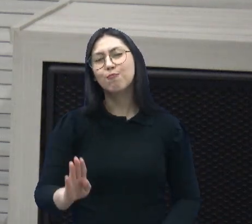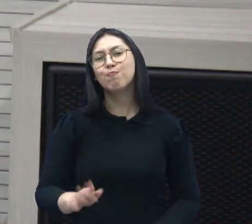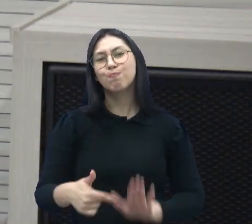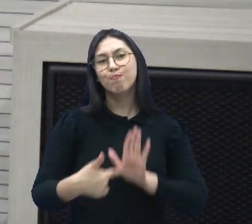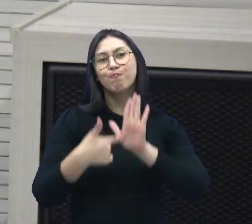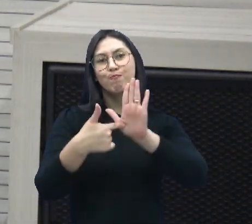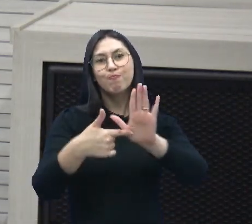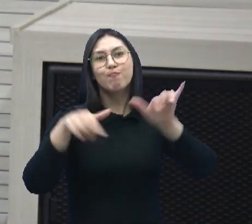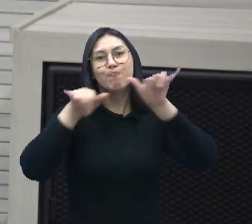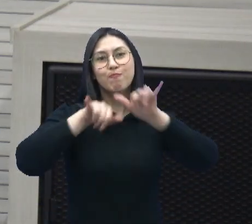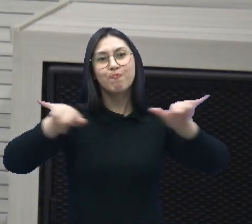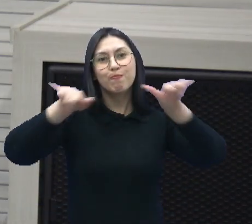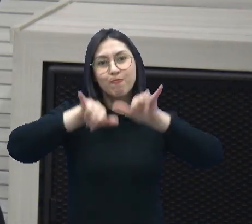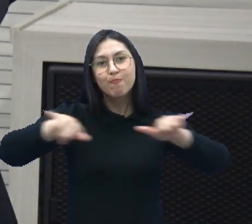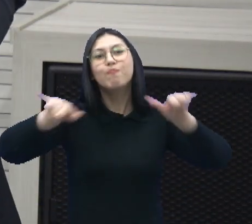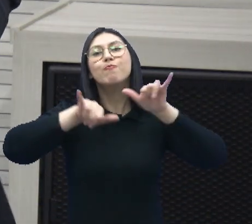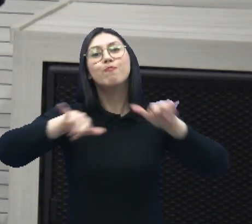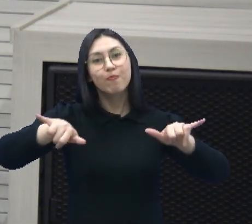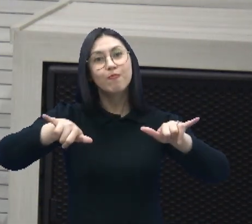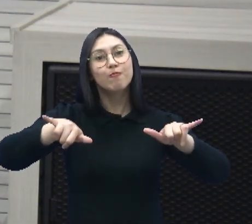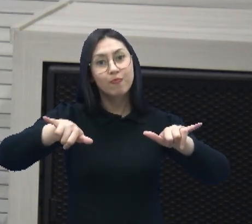O seu presidente